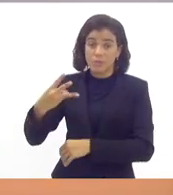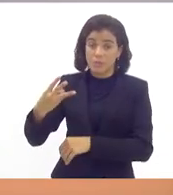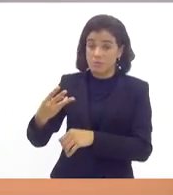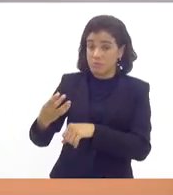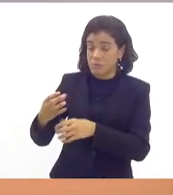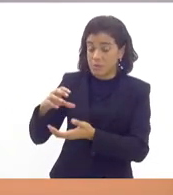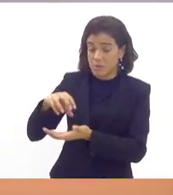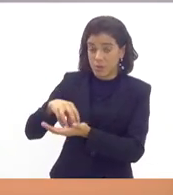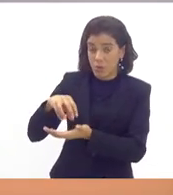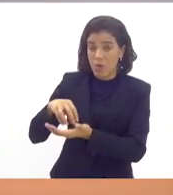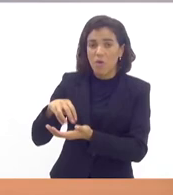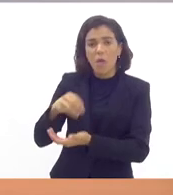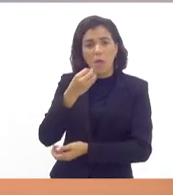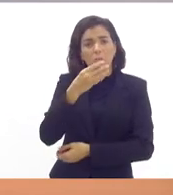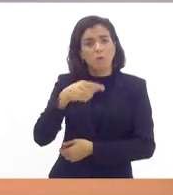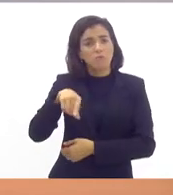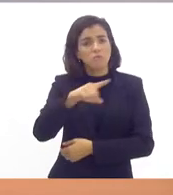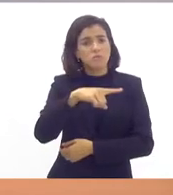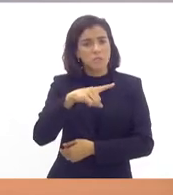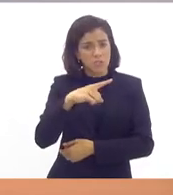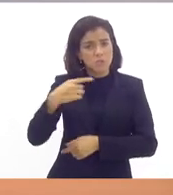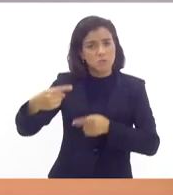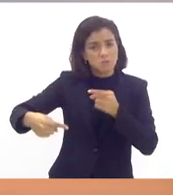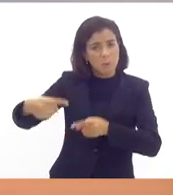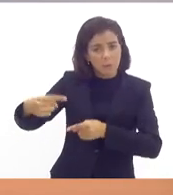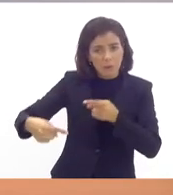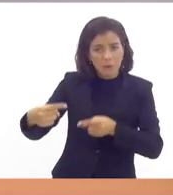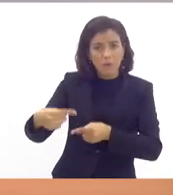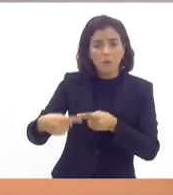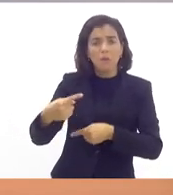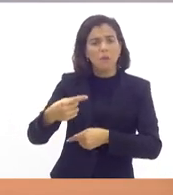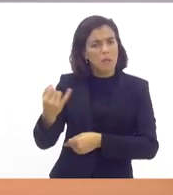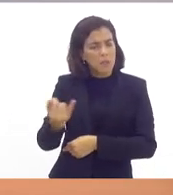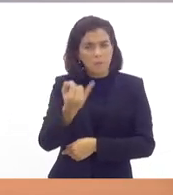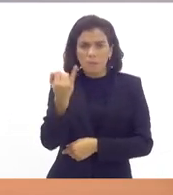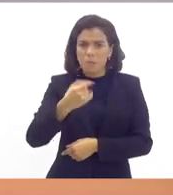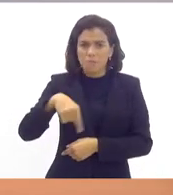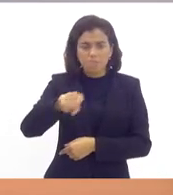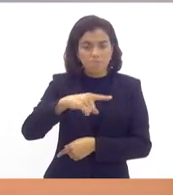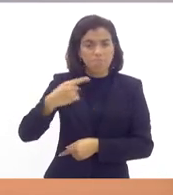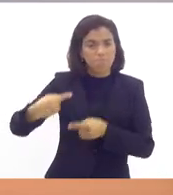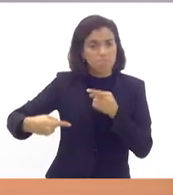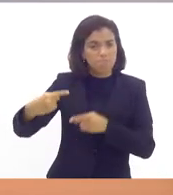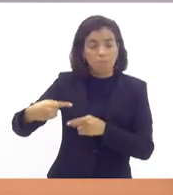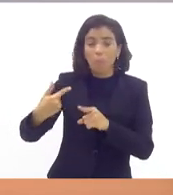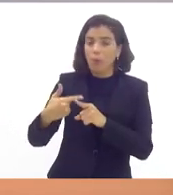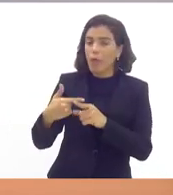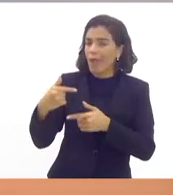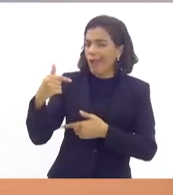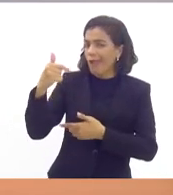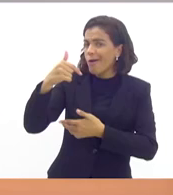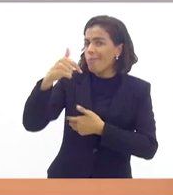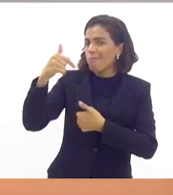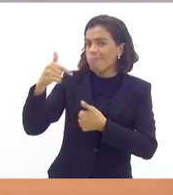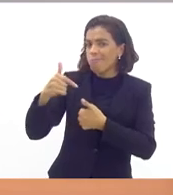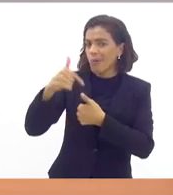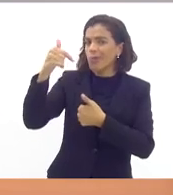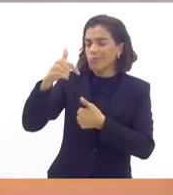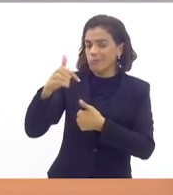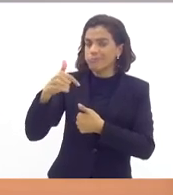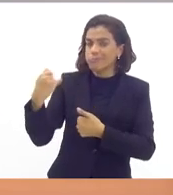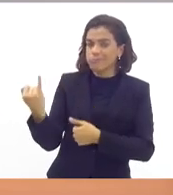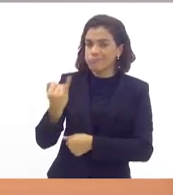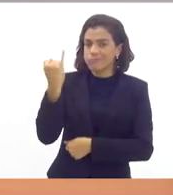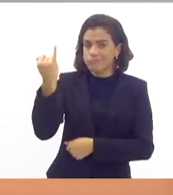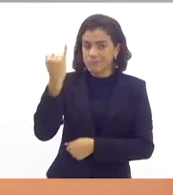interessante, acho que vale a pena vocês levarem para o debate, tá certo? É importante que vocês tragam, eu acho que esse é um ponto relevante, isso é um tema